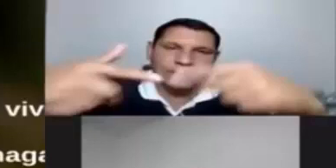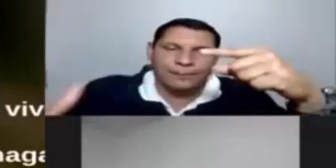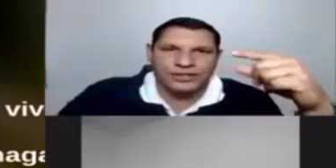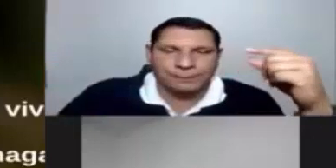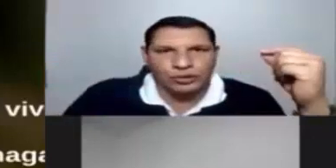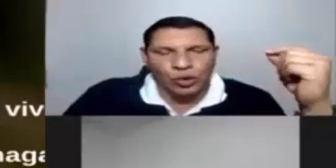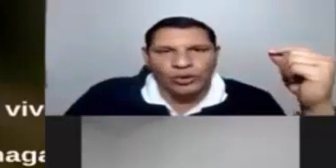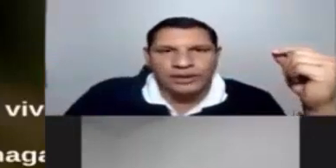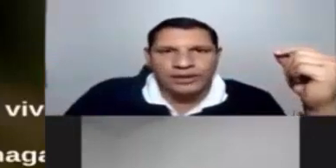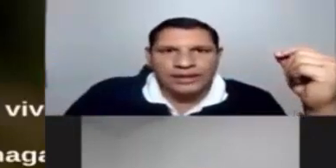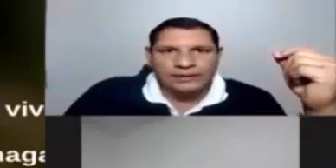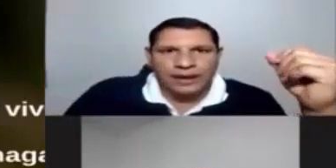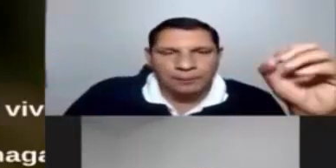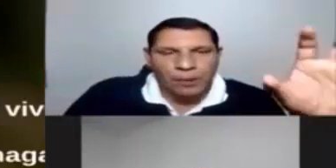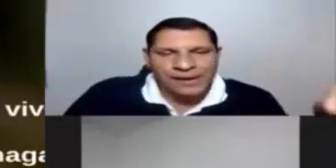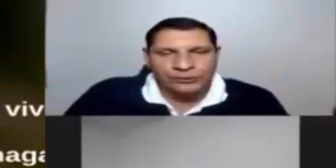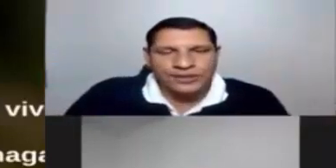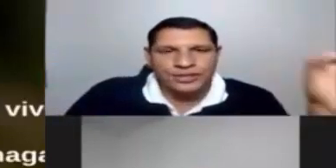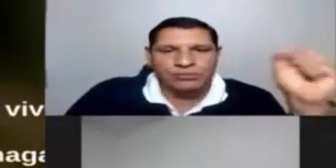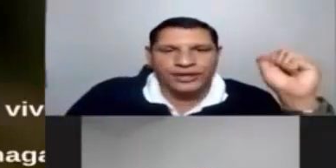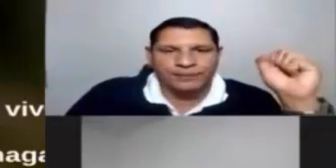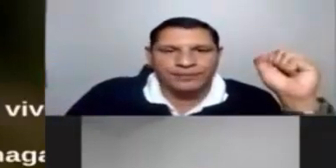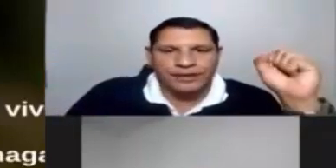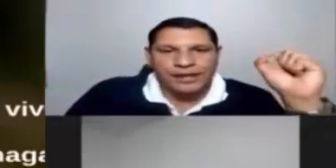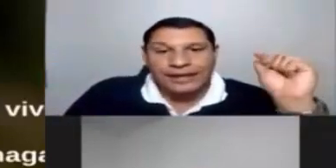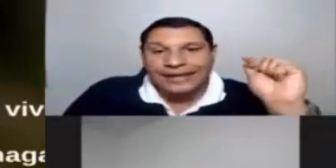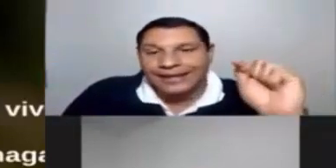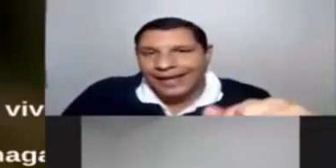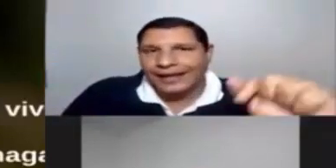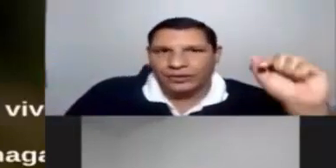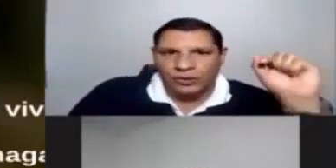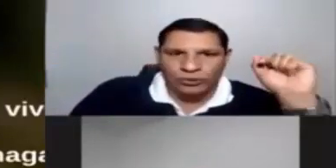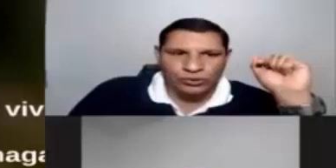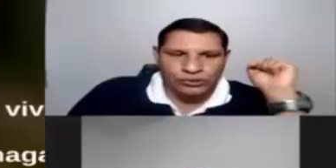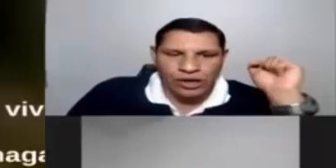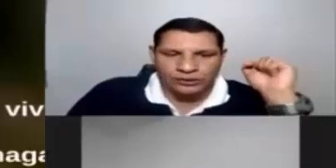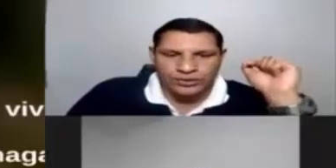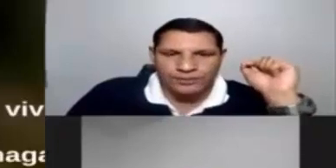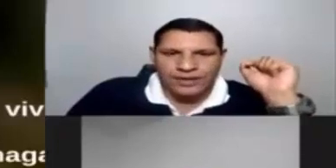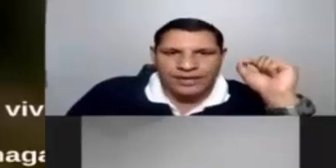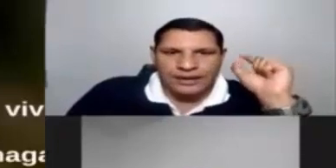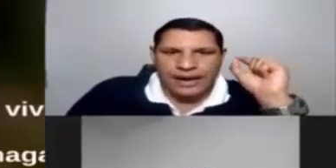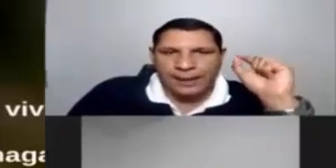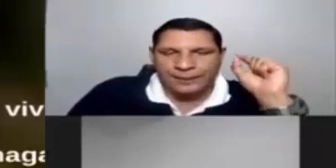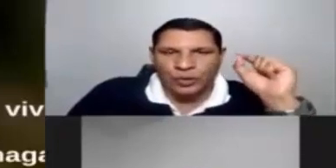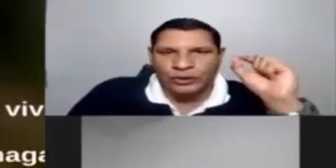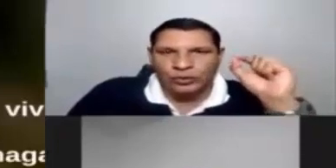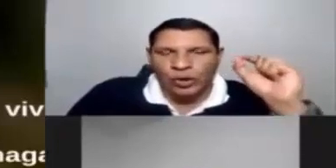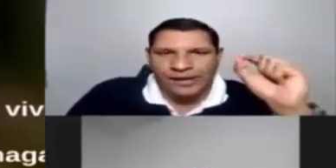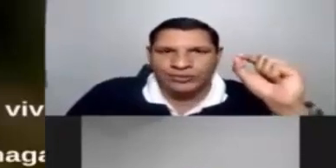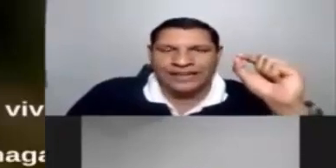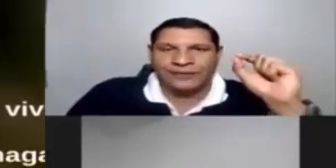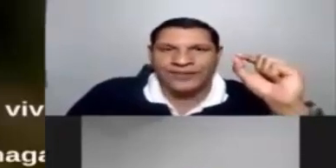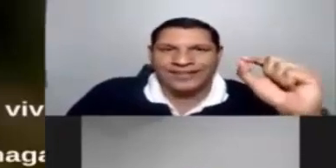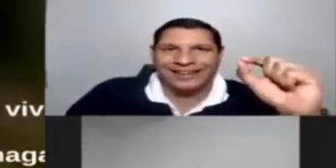Passando na mente da pessoa momentos antes de morrer. Lá, no mundo dos mortos, a pessoa em